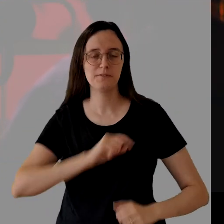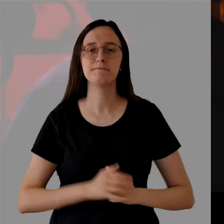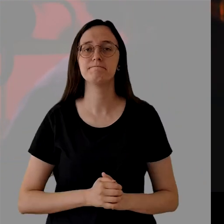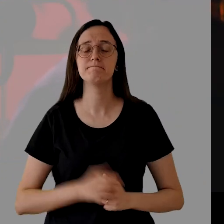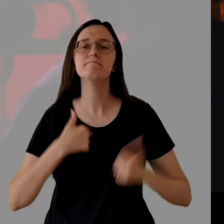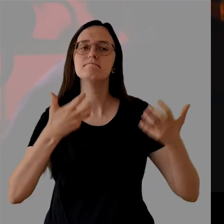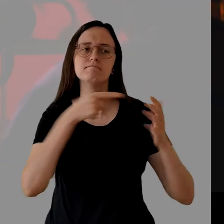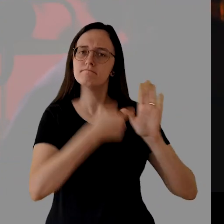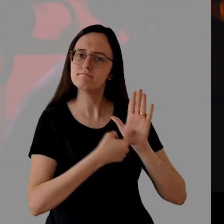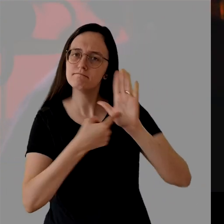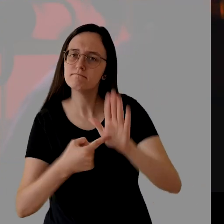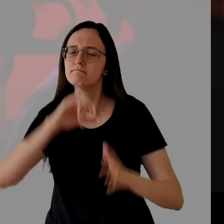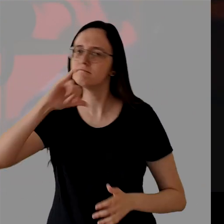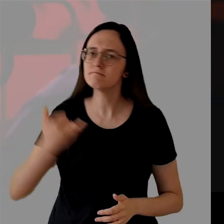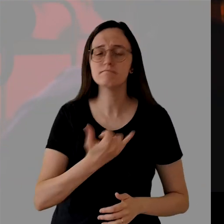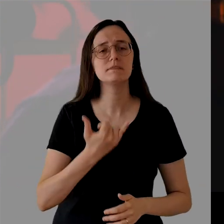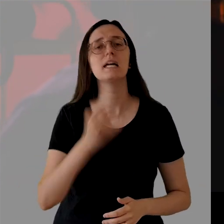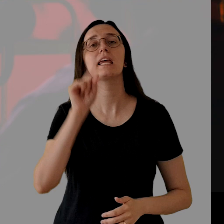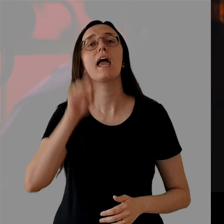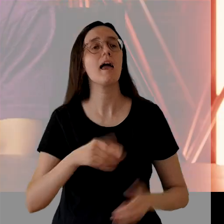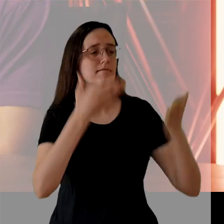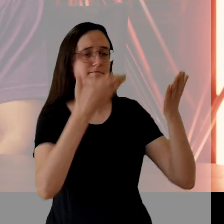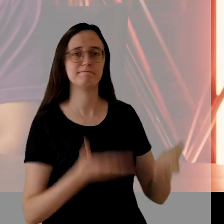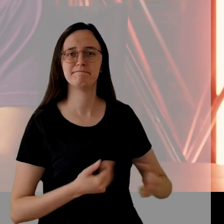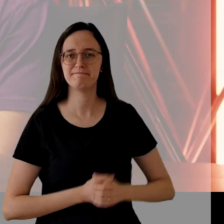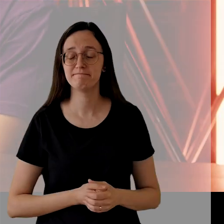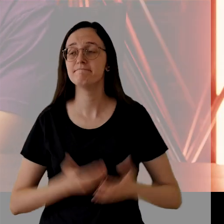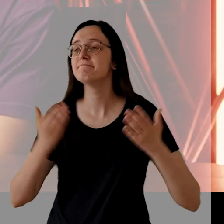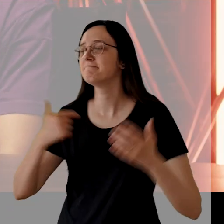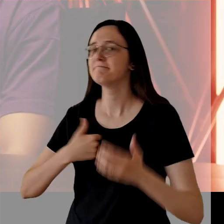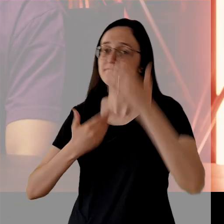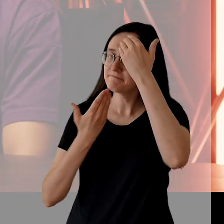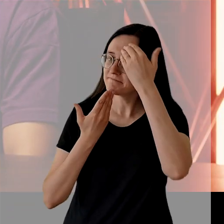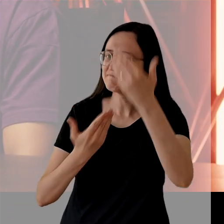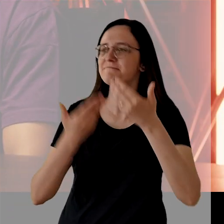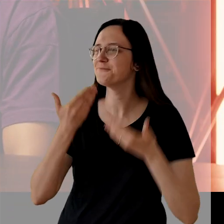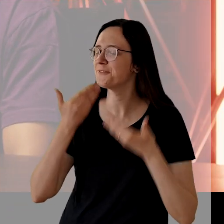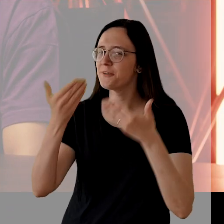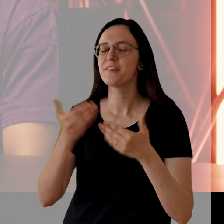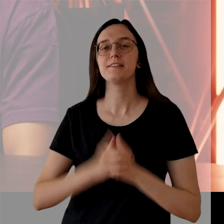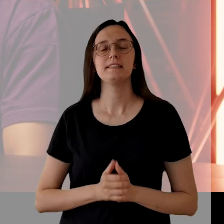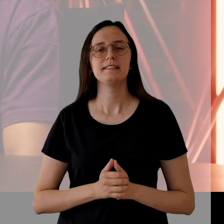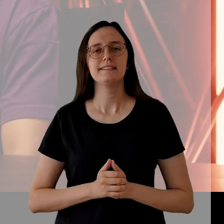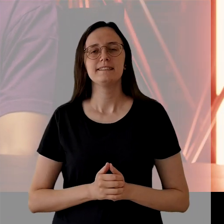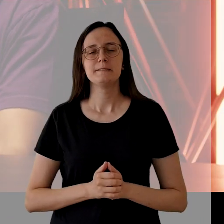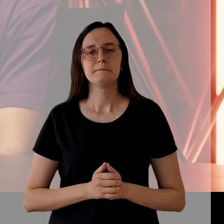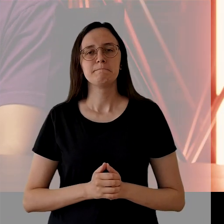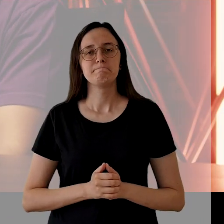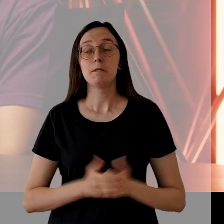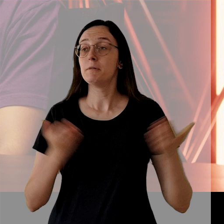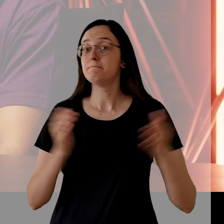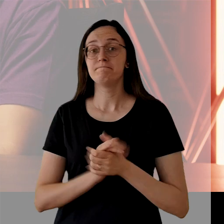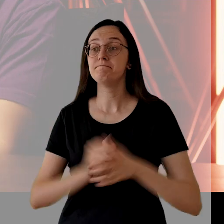que você se apresentasse um pouquinho, falasse quem é Túlio Borges. Eu que agradeço o convite e, bem, como